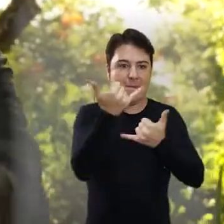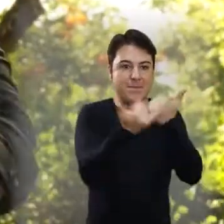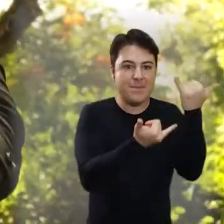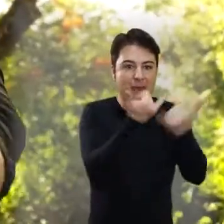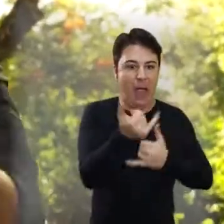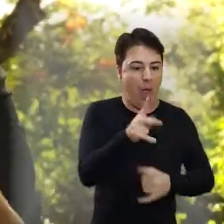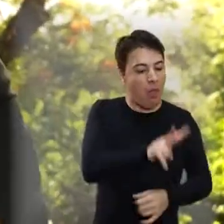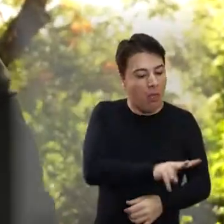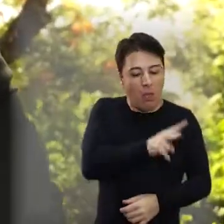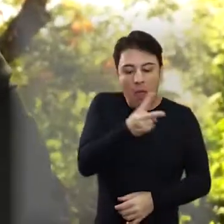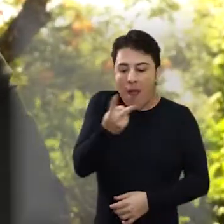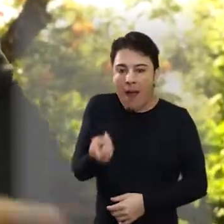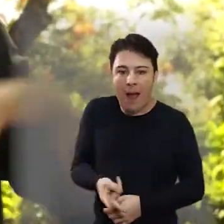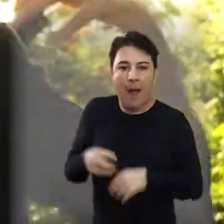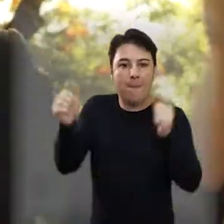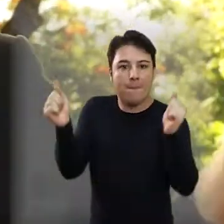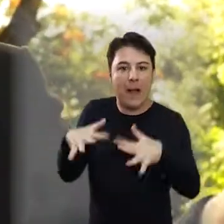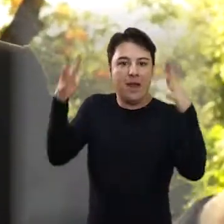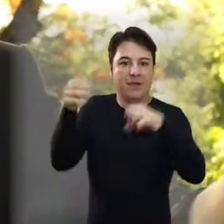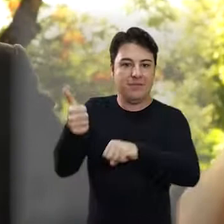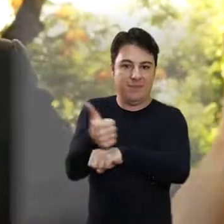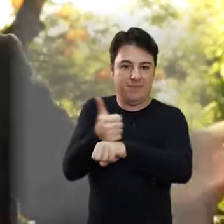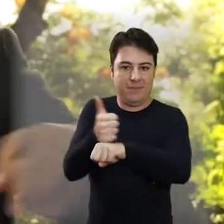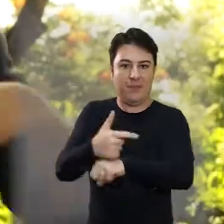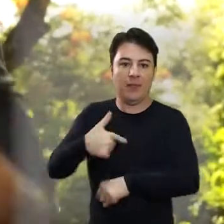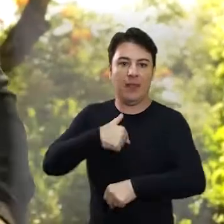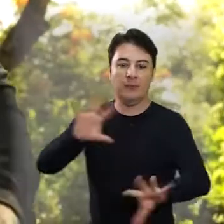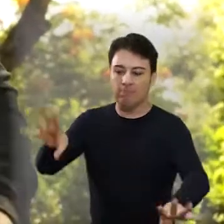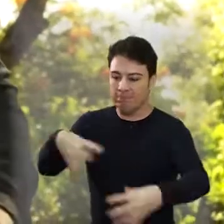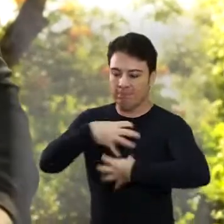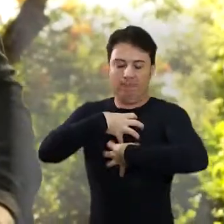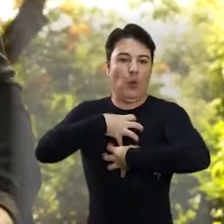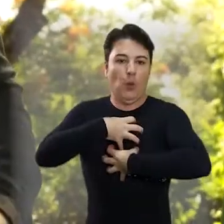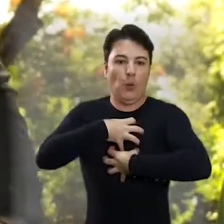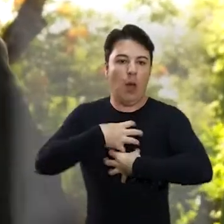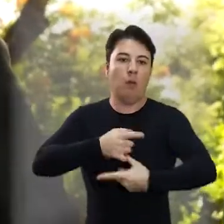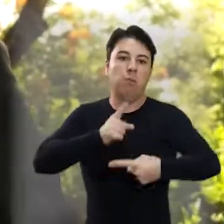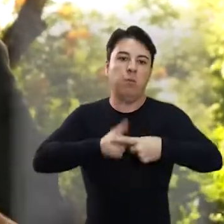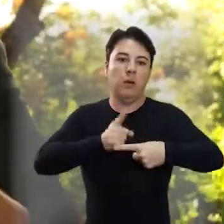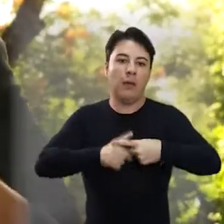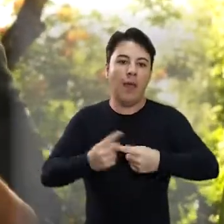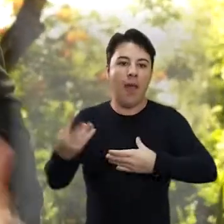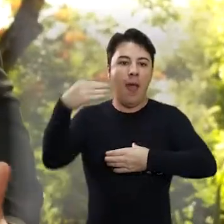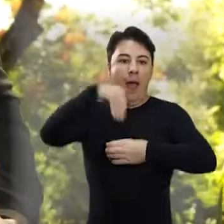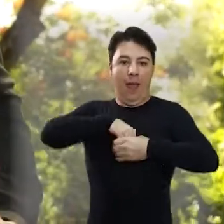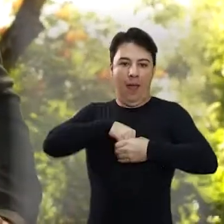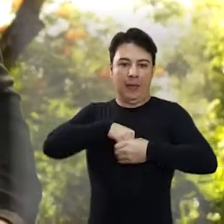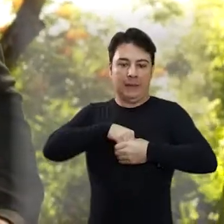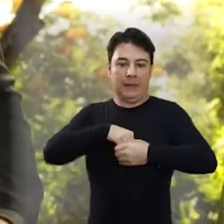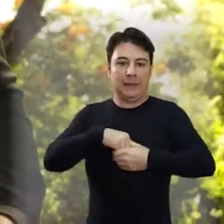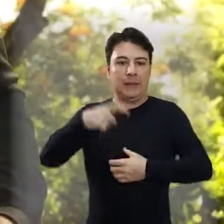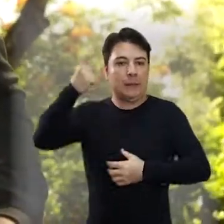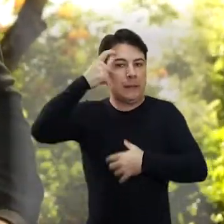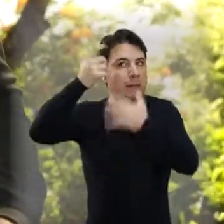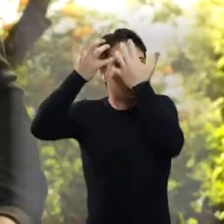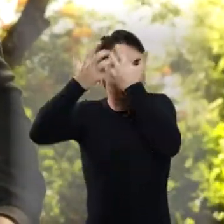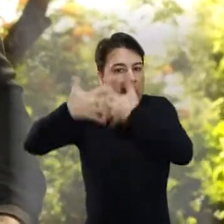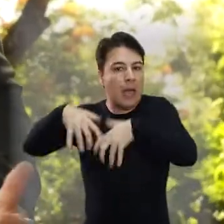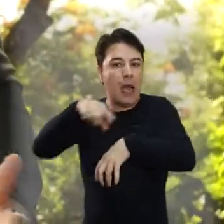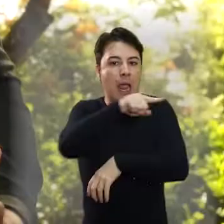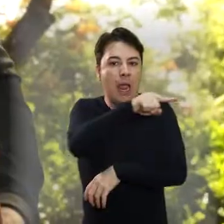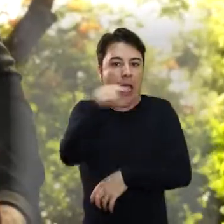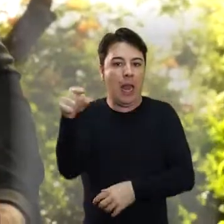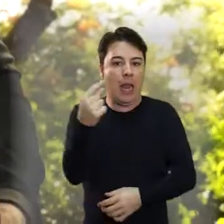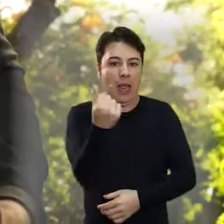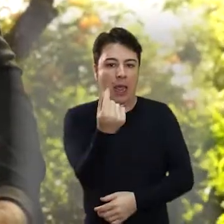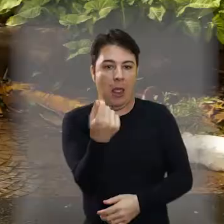aquilo. Então essa transição de fazer por hobby e fazer por ganhar dinheiro me mexeu bastante comigo, porque eu pensava,